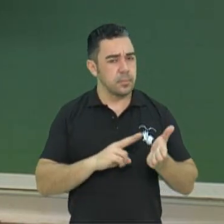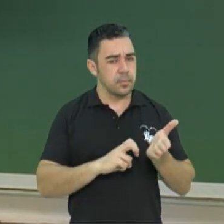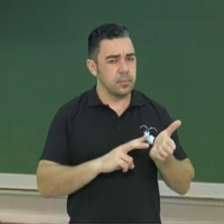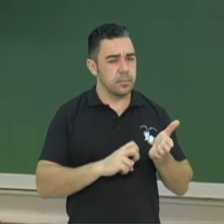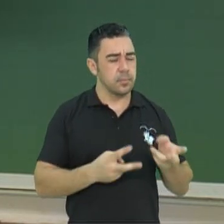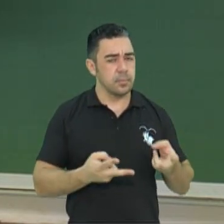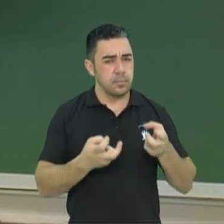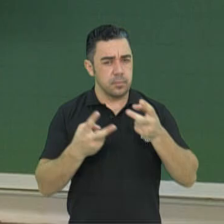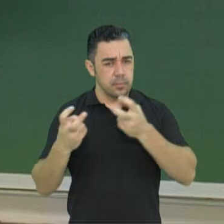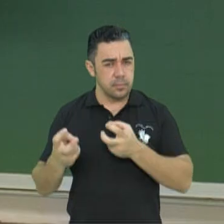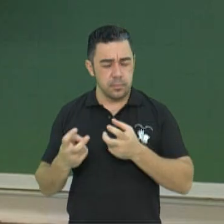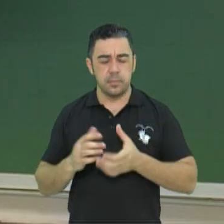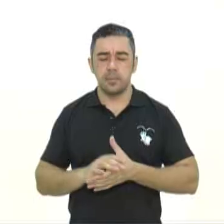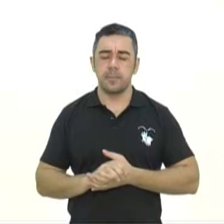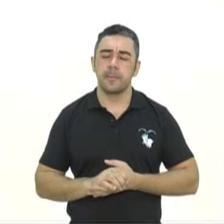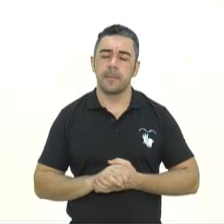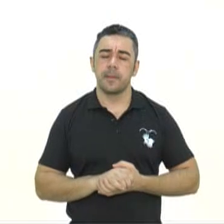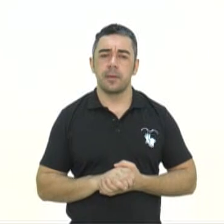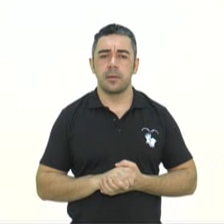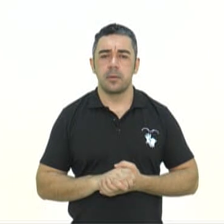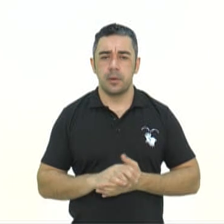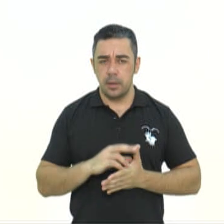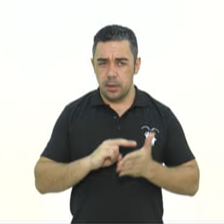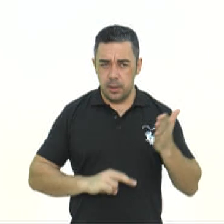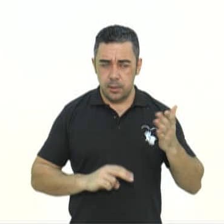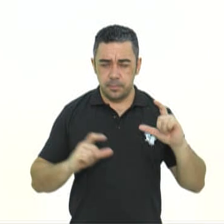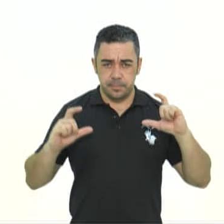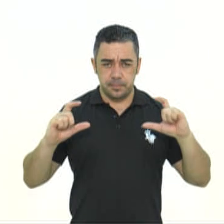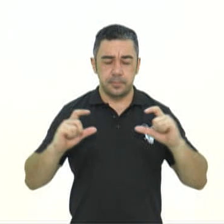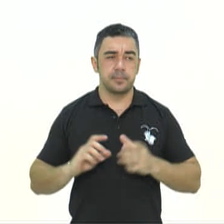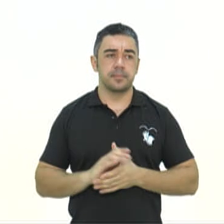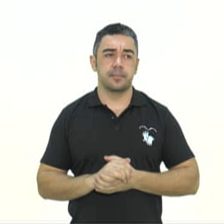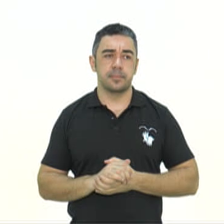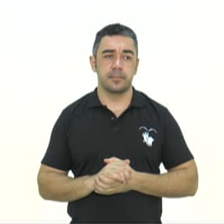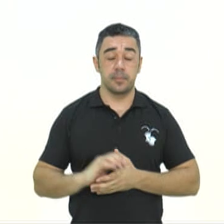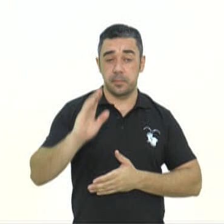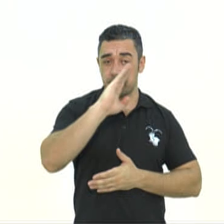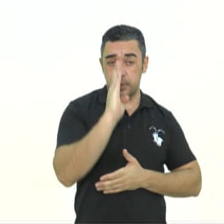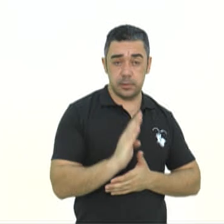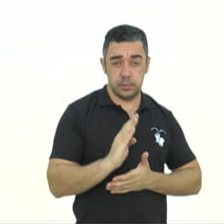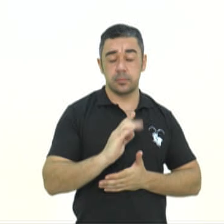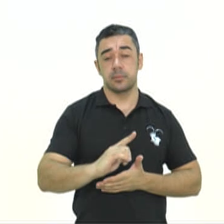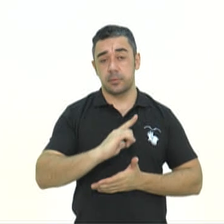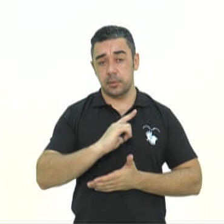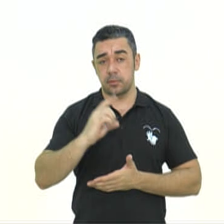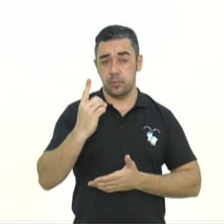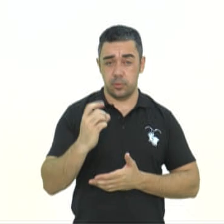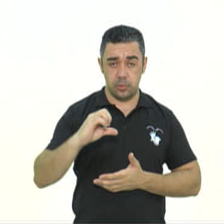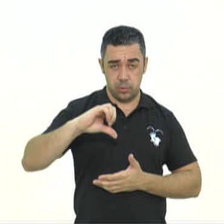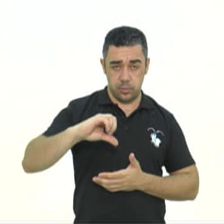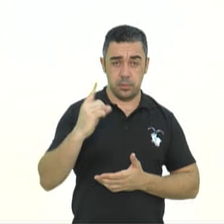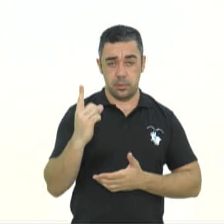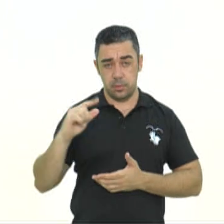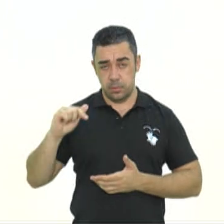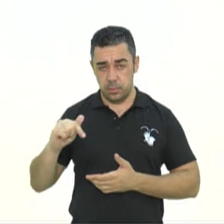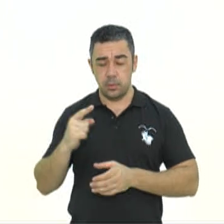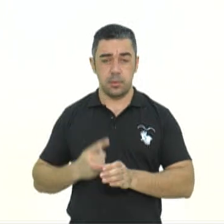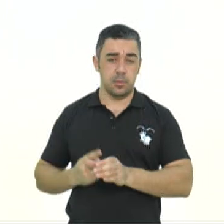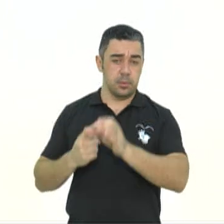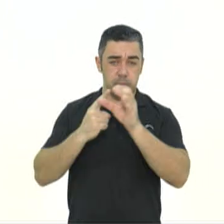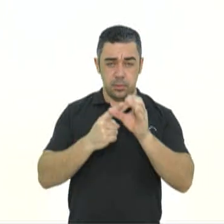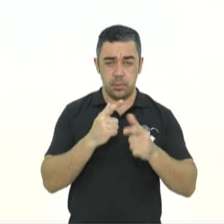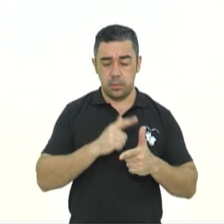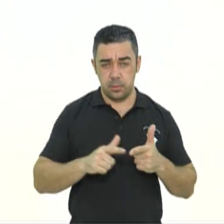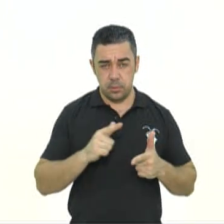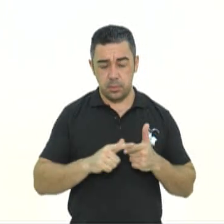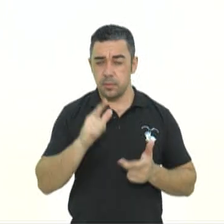percepção sobre a linguagem. Leia o trecho. O Brasil tem 917 municípios em crise